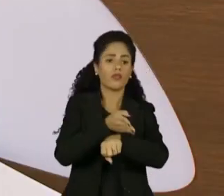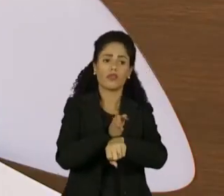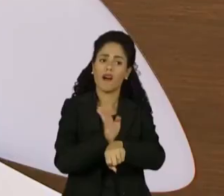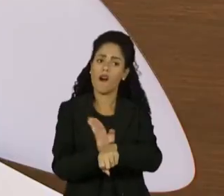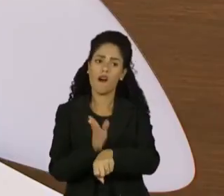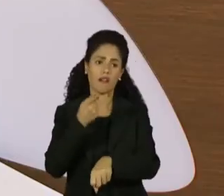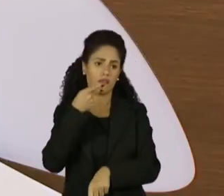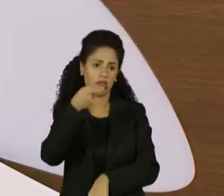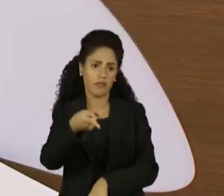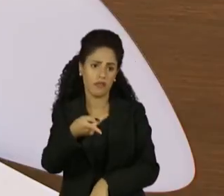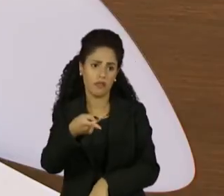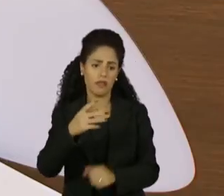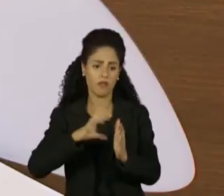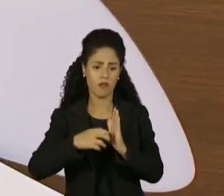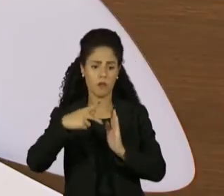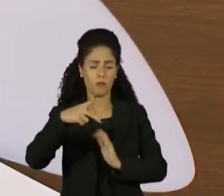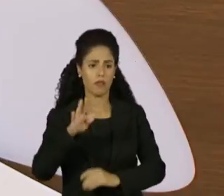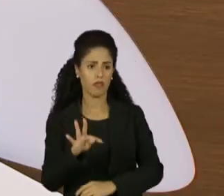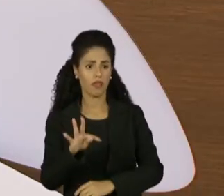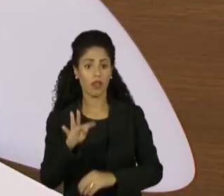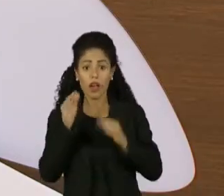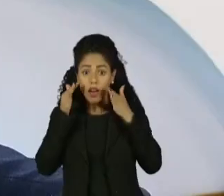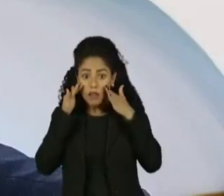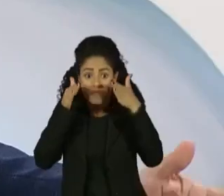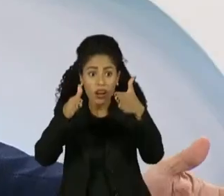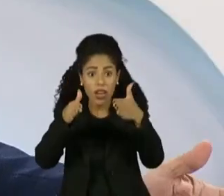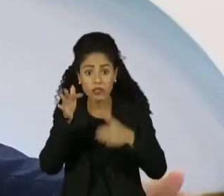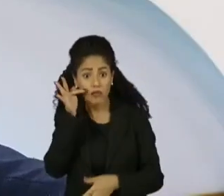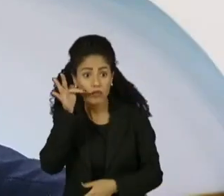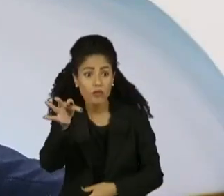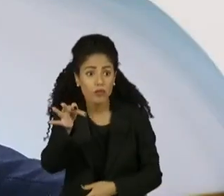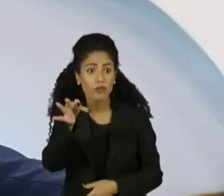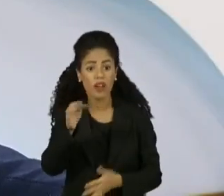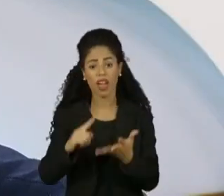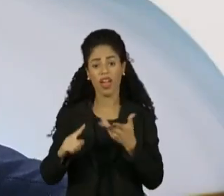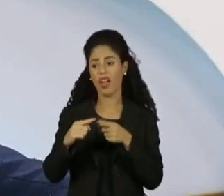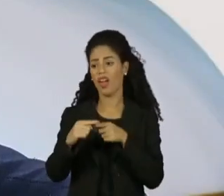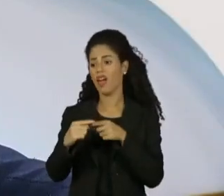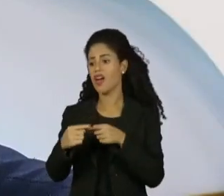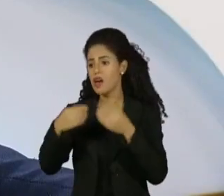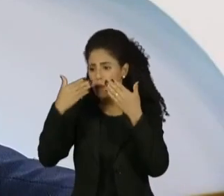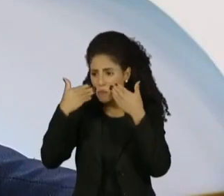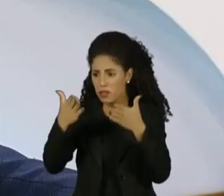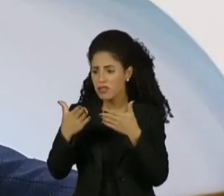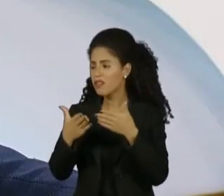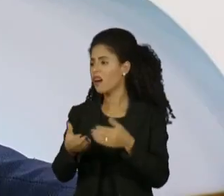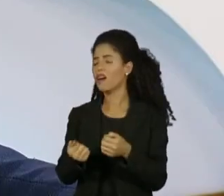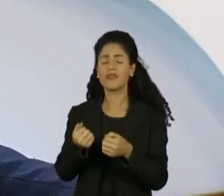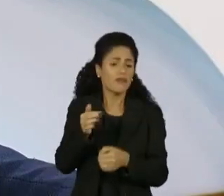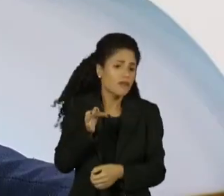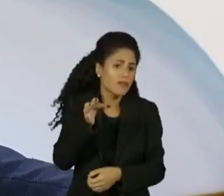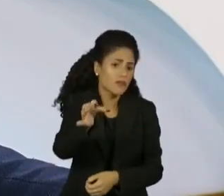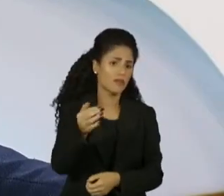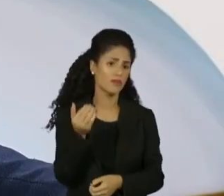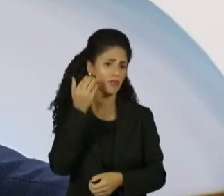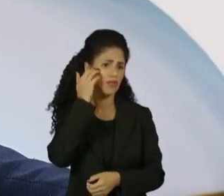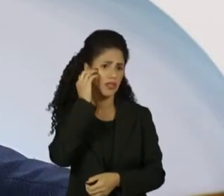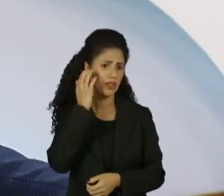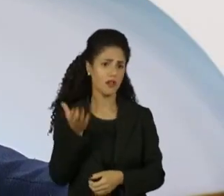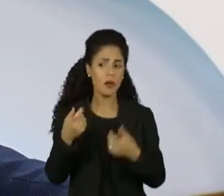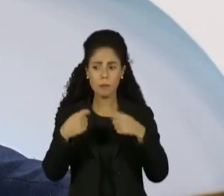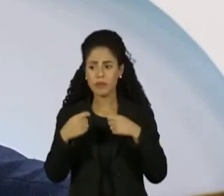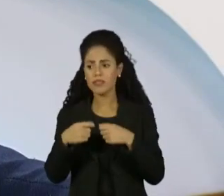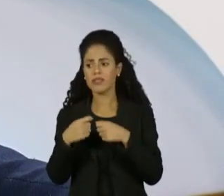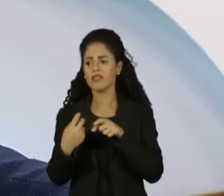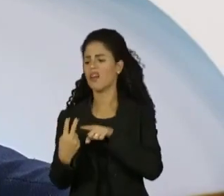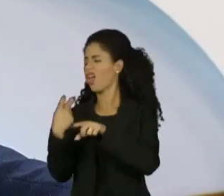retrovisor maior do que o para-brisa, não olha para frente. E o destino de quem conduz o país dessa forma é não olhar a